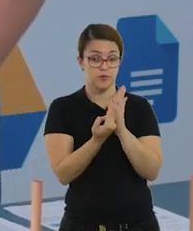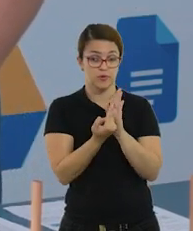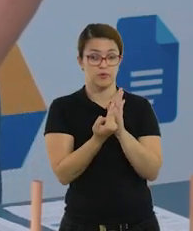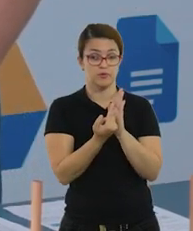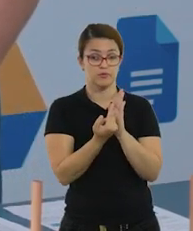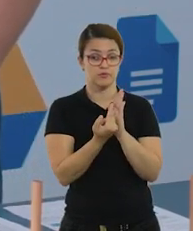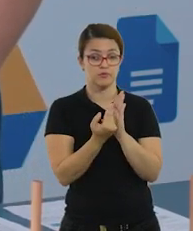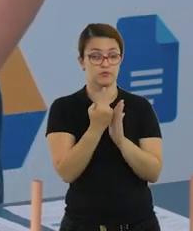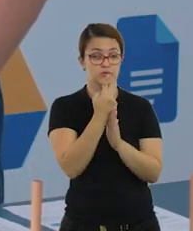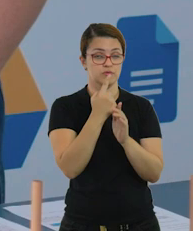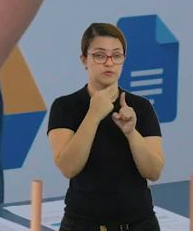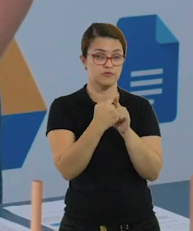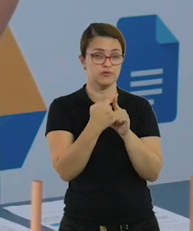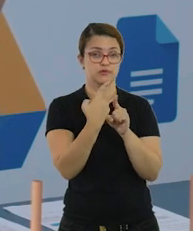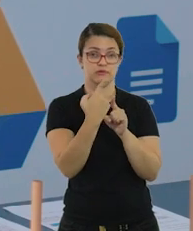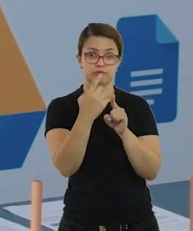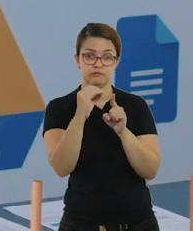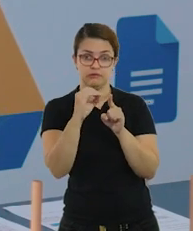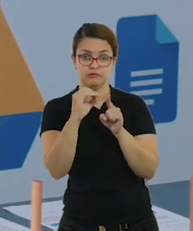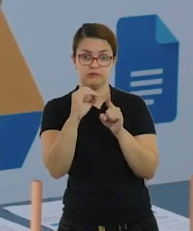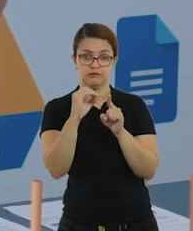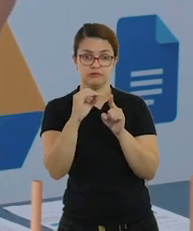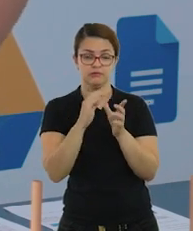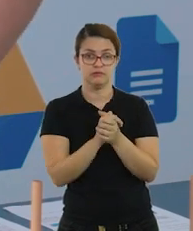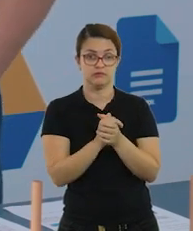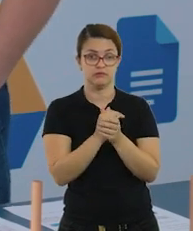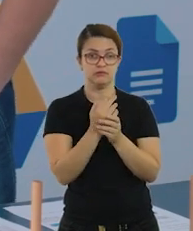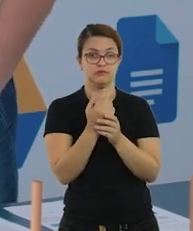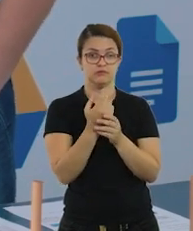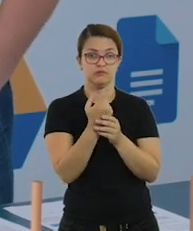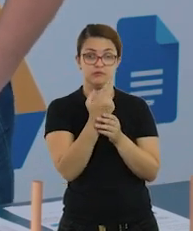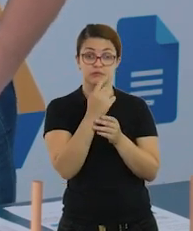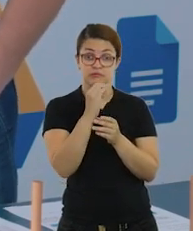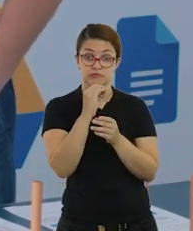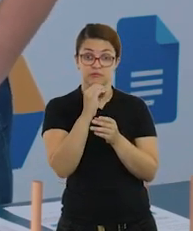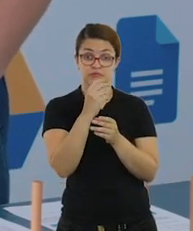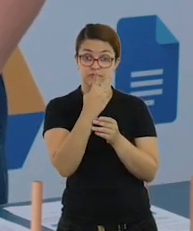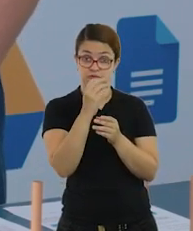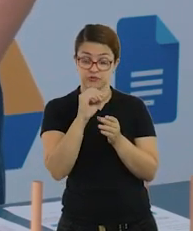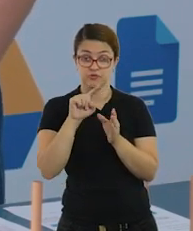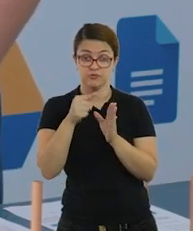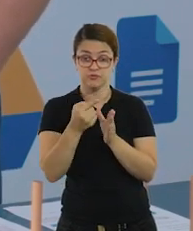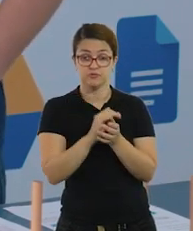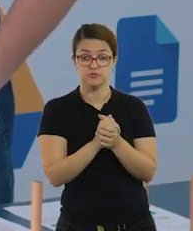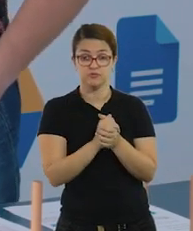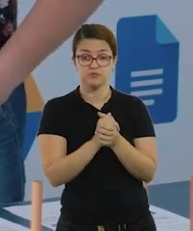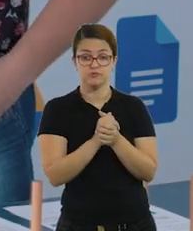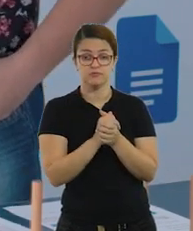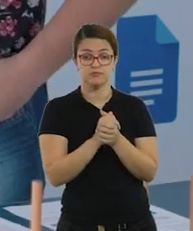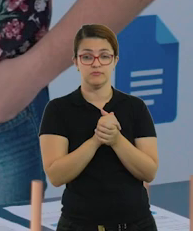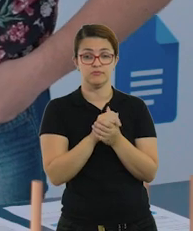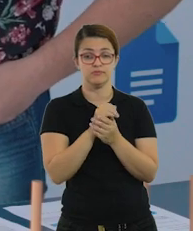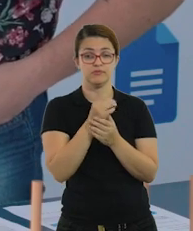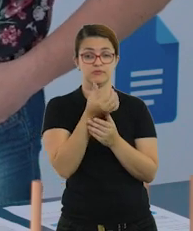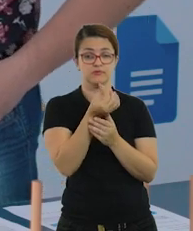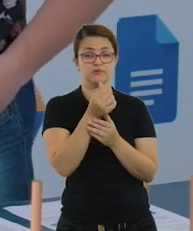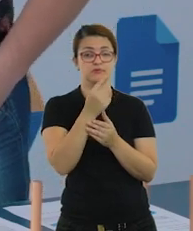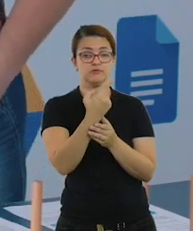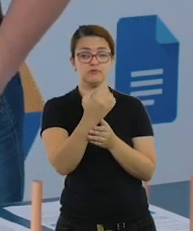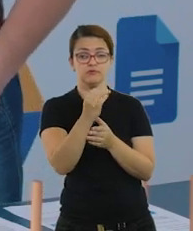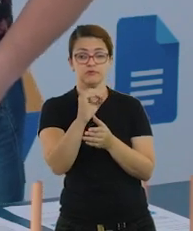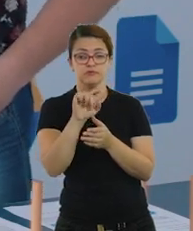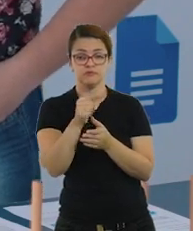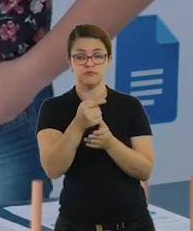mesmo número 2 vezes o 10, que é 20.000. 6 vezes o 1.000, 6.000. 6 vezes o